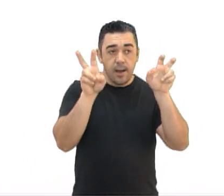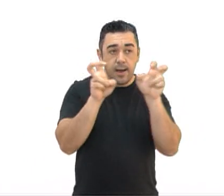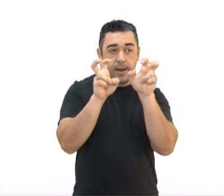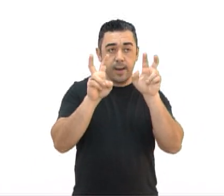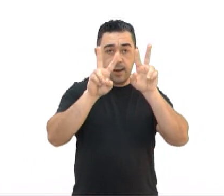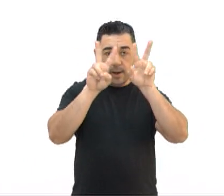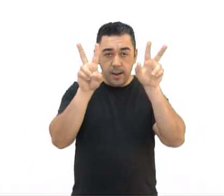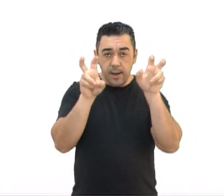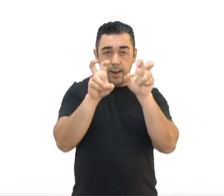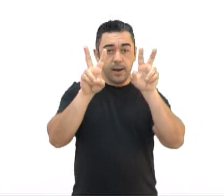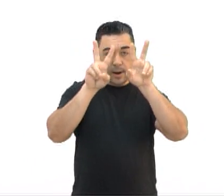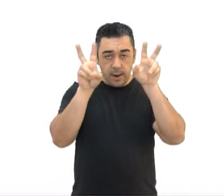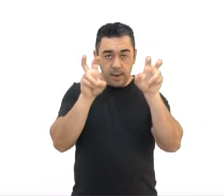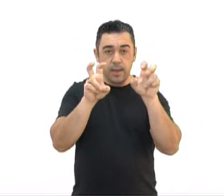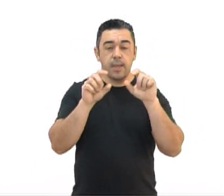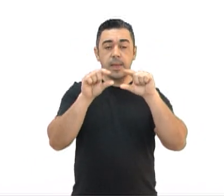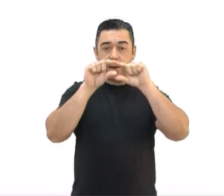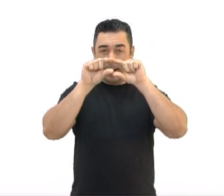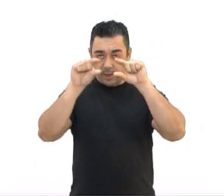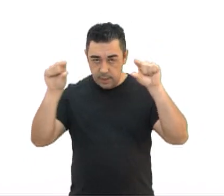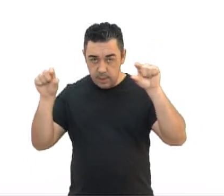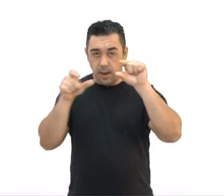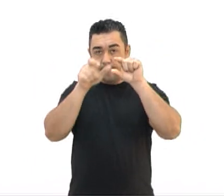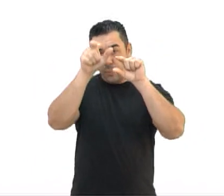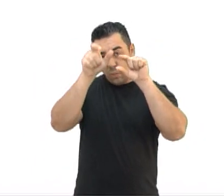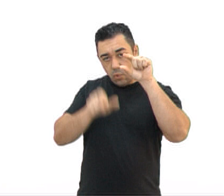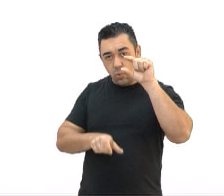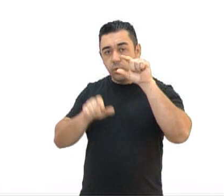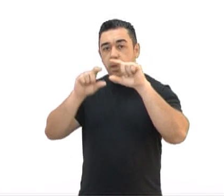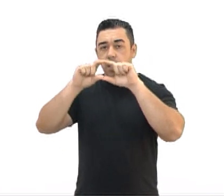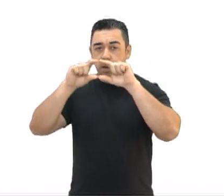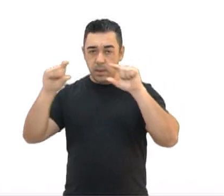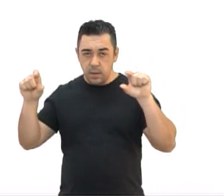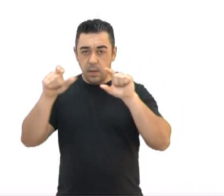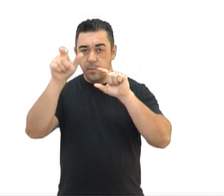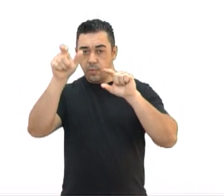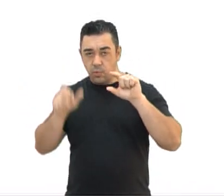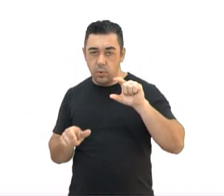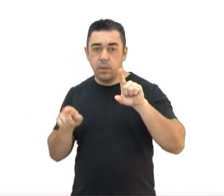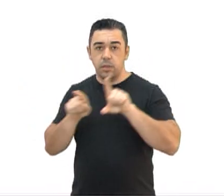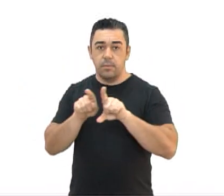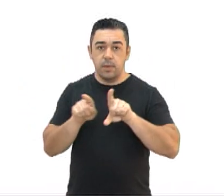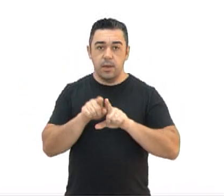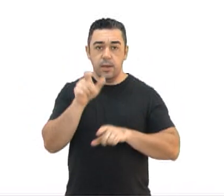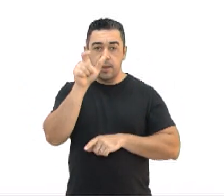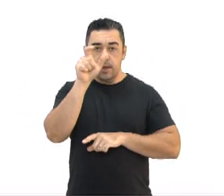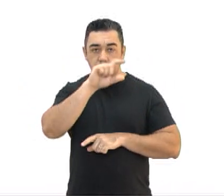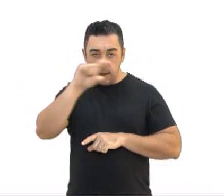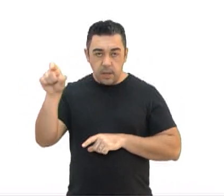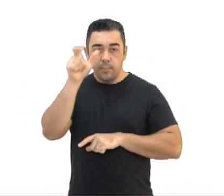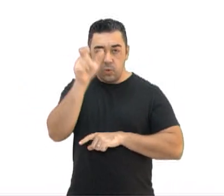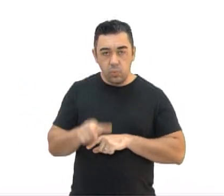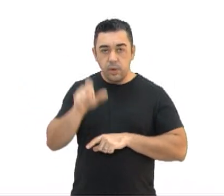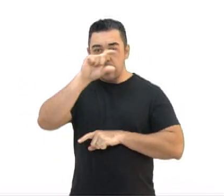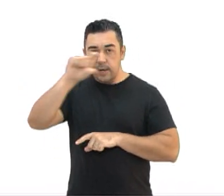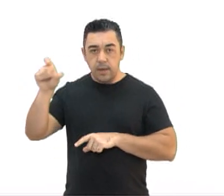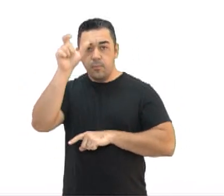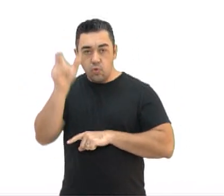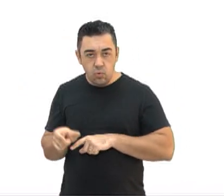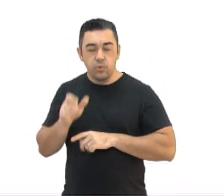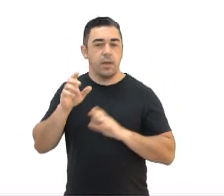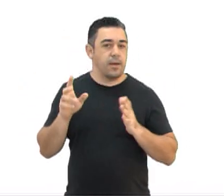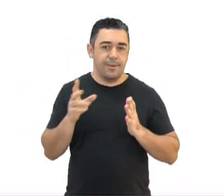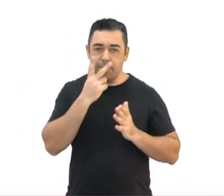é literalmente isso, é linha por coluna, linha por coluna. Até quando a professora vai fazer os cálculos, ela fica lá, linha por coluna, parece que é